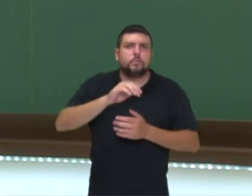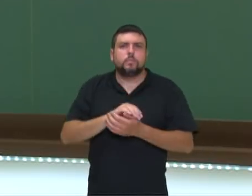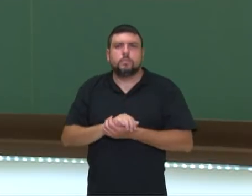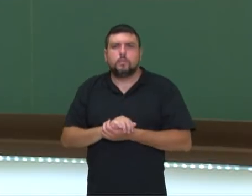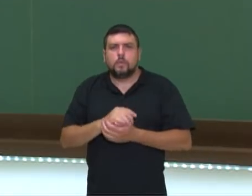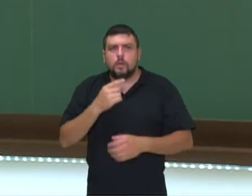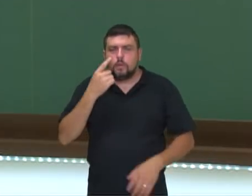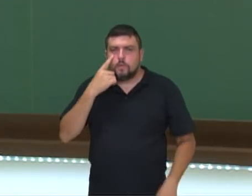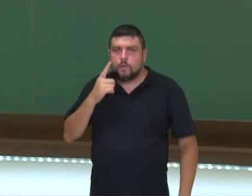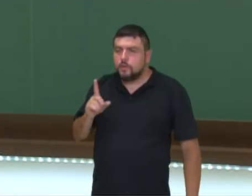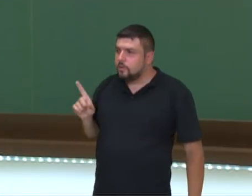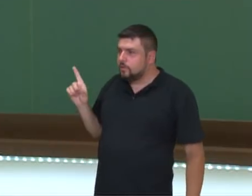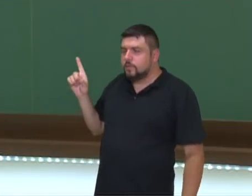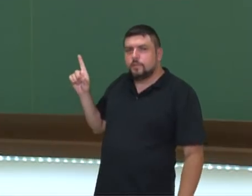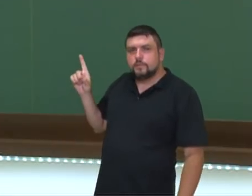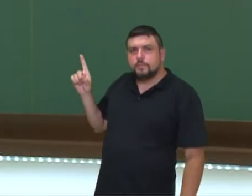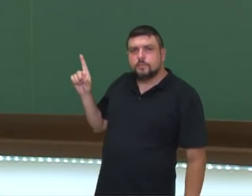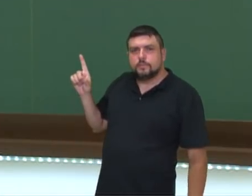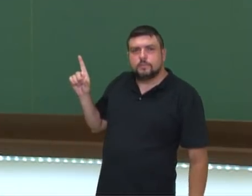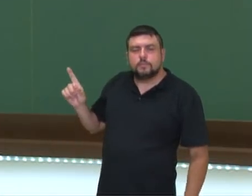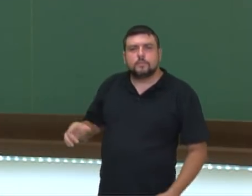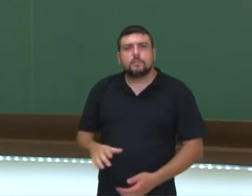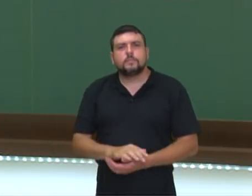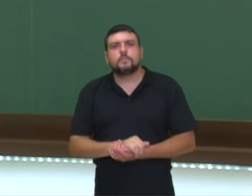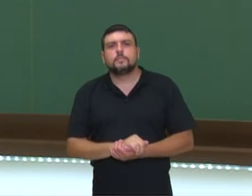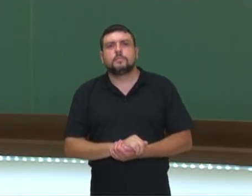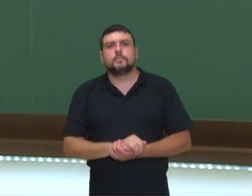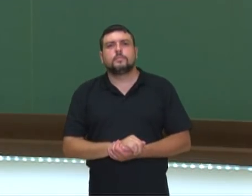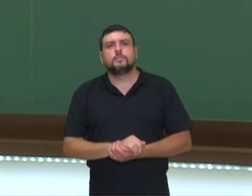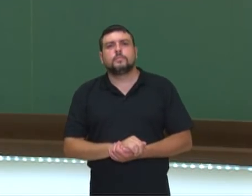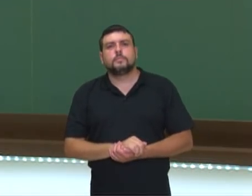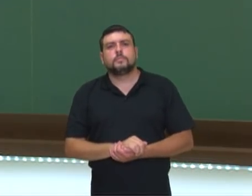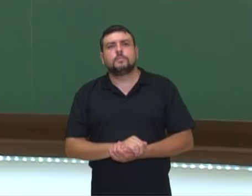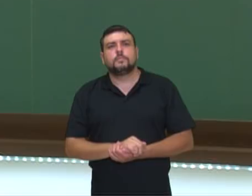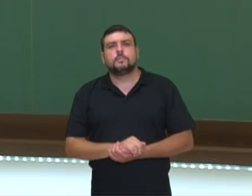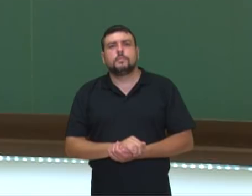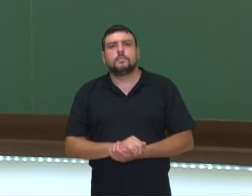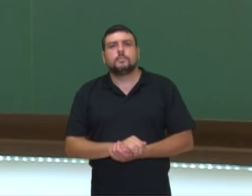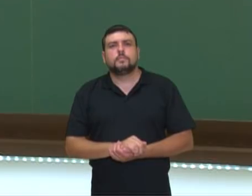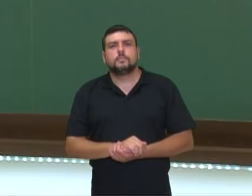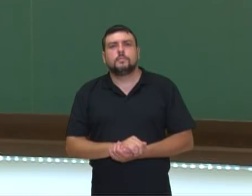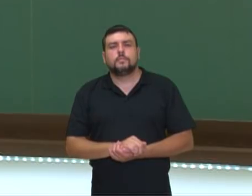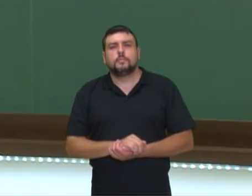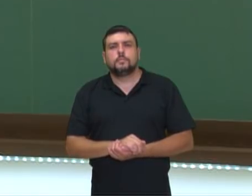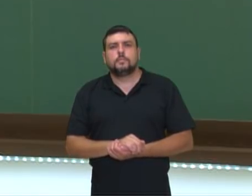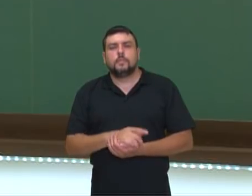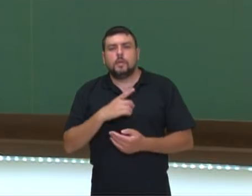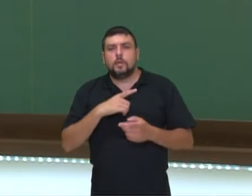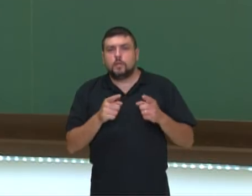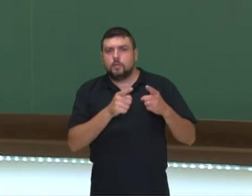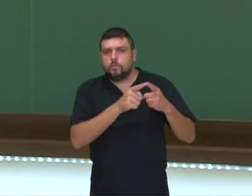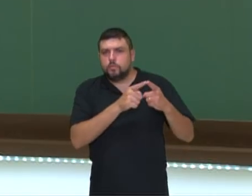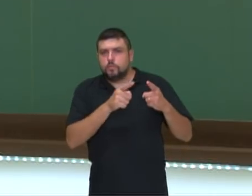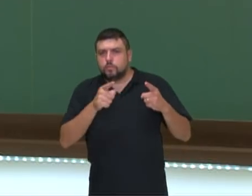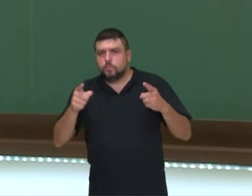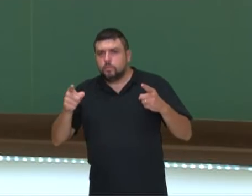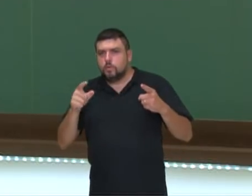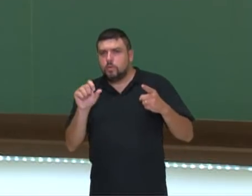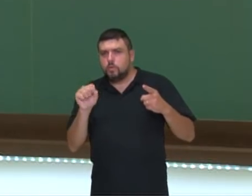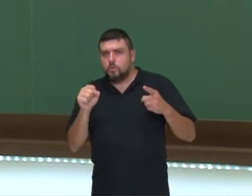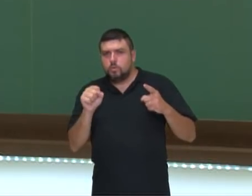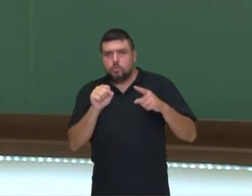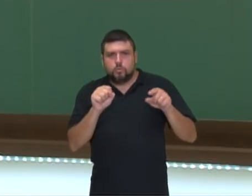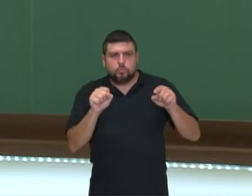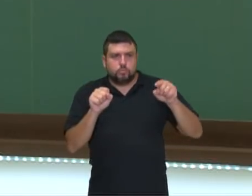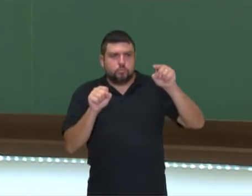ver como que é essas divisões de linhas. Então nós temos a quadra medindo 18 metros de comprimento no total e 9